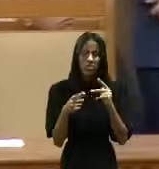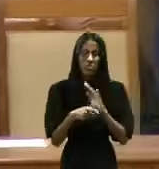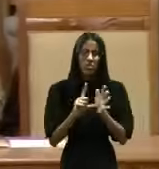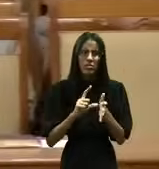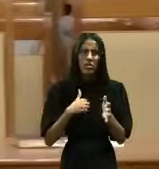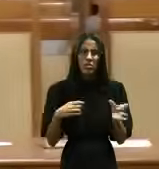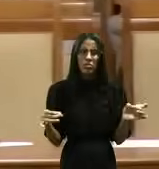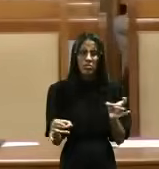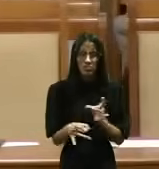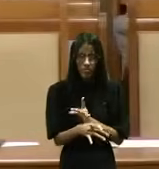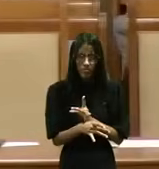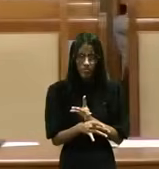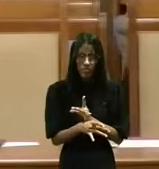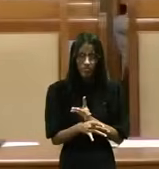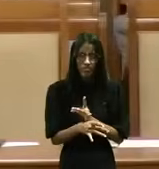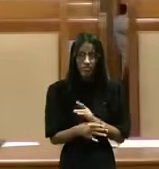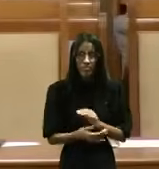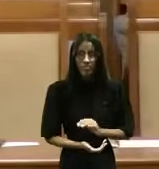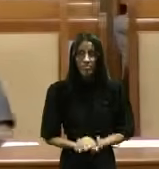Deus